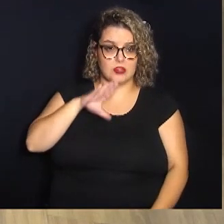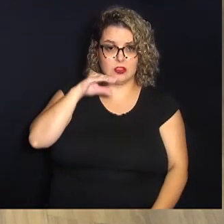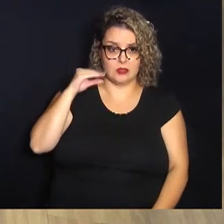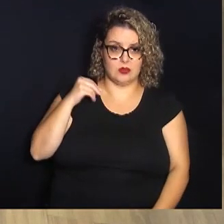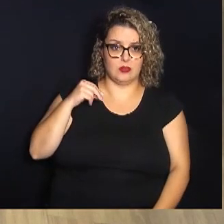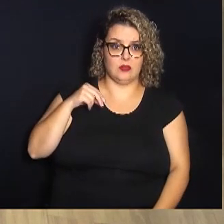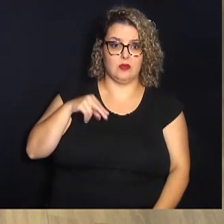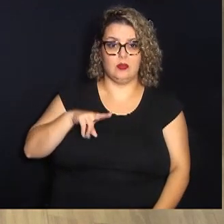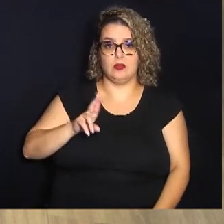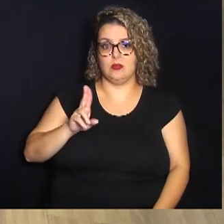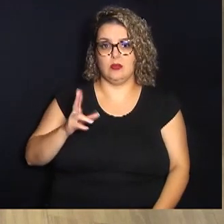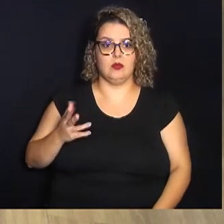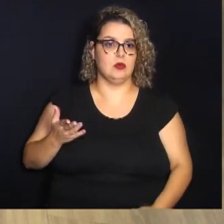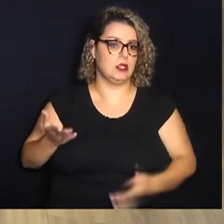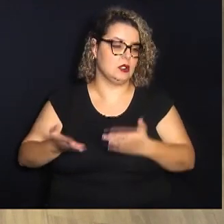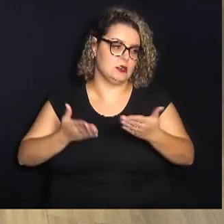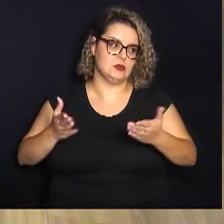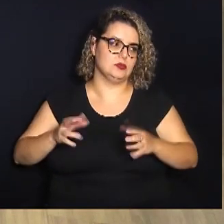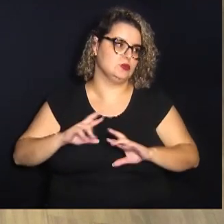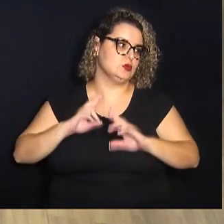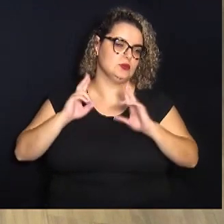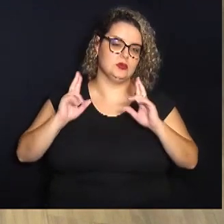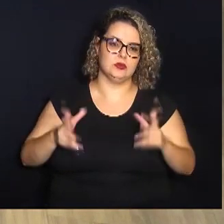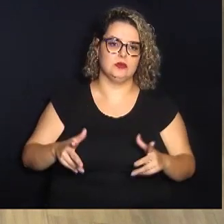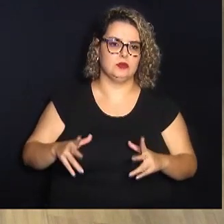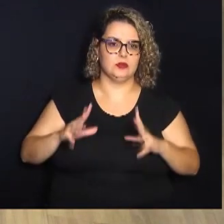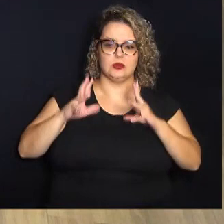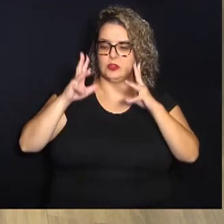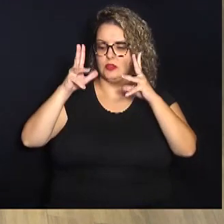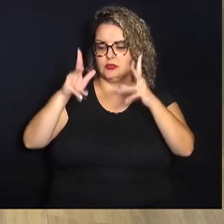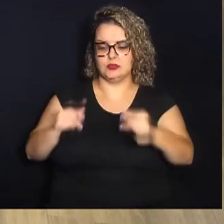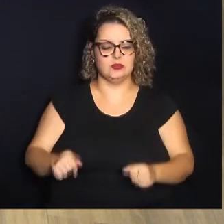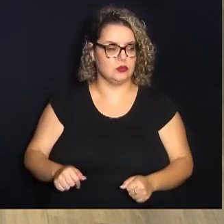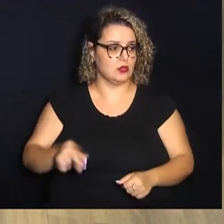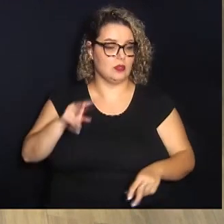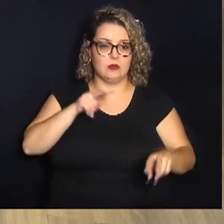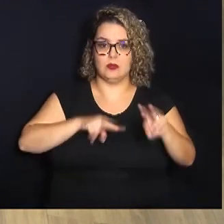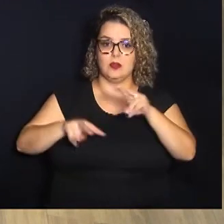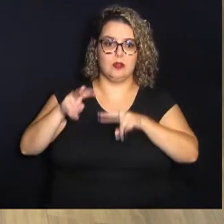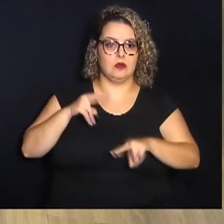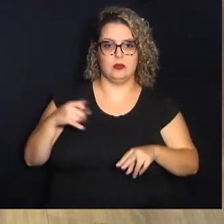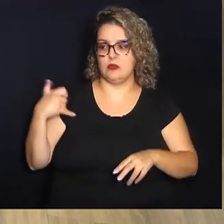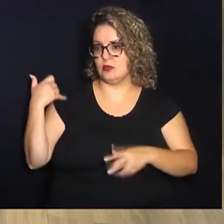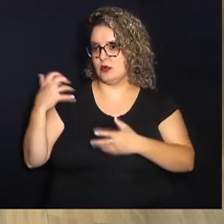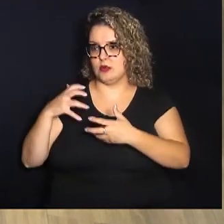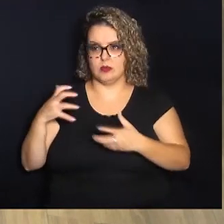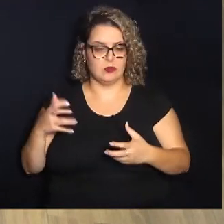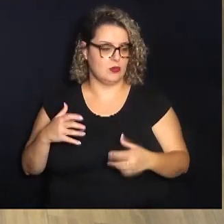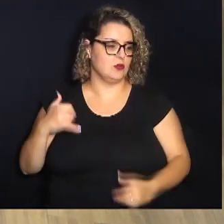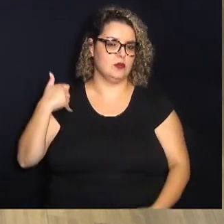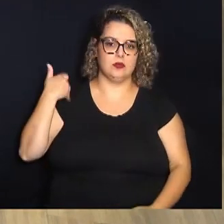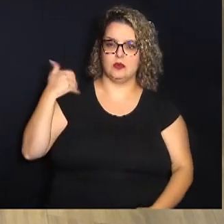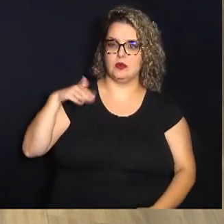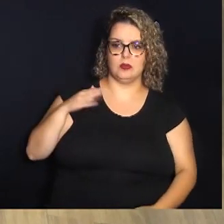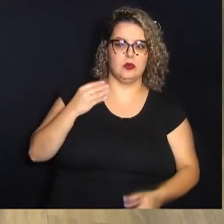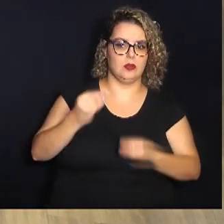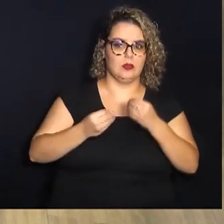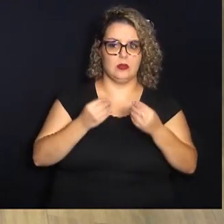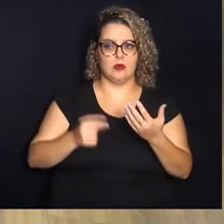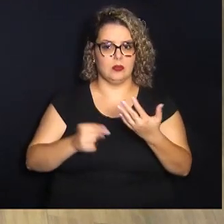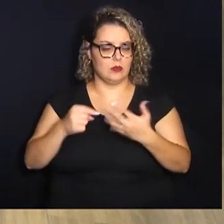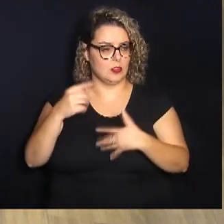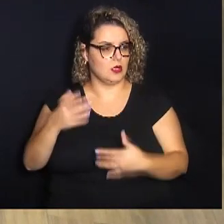adolescentes ou é tratado de uma forma geral? Vocês enxergam a preocupação com os idosos, com os adultos? Como é que é essa questão